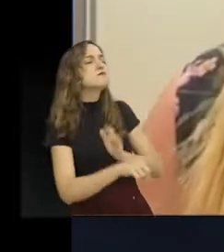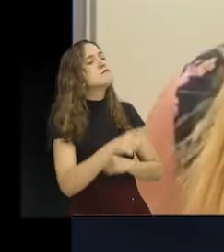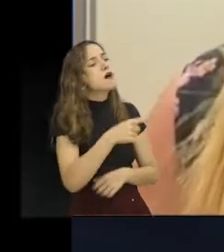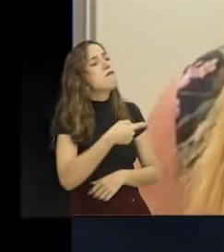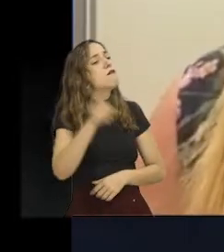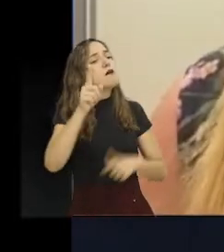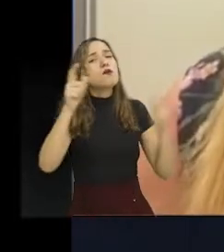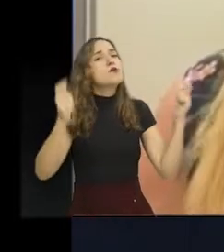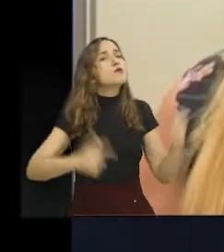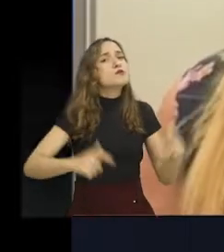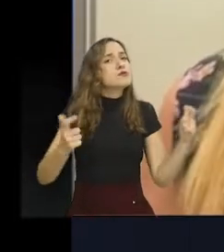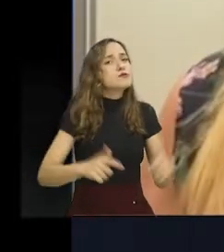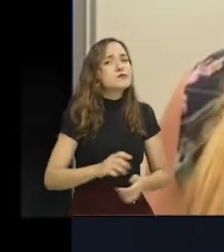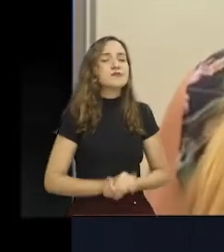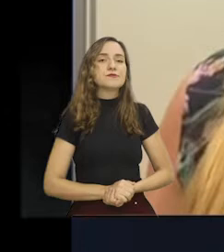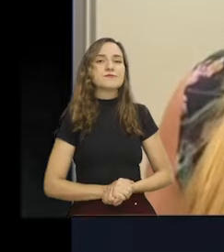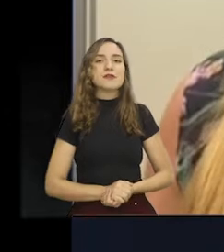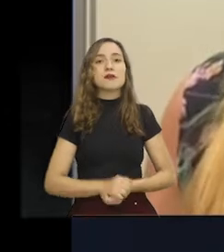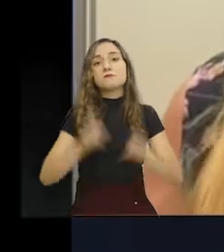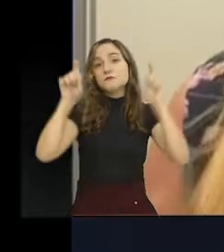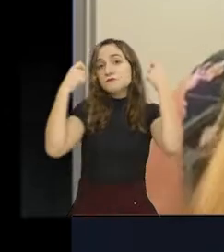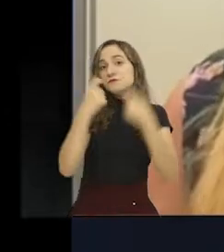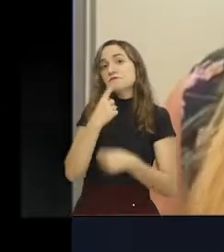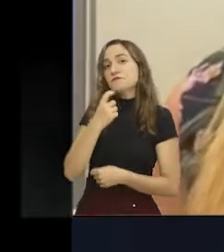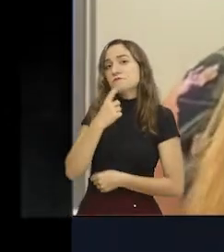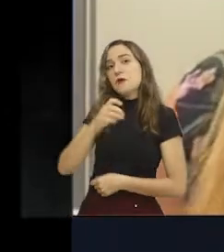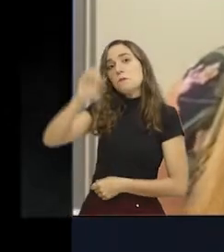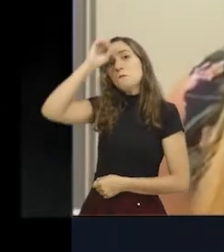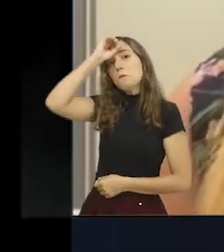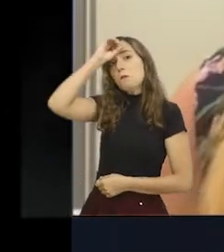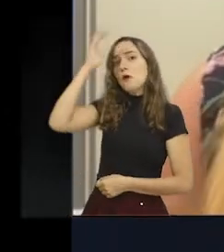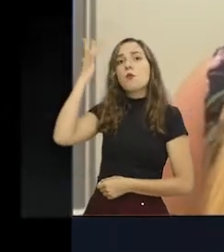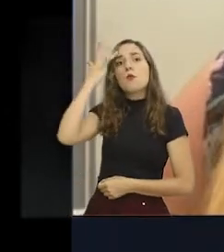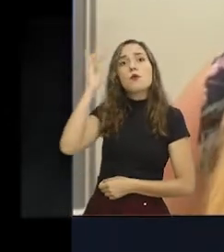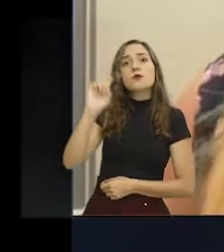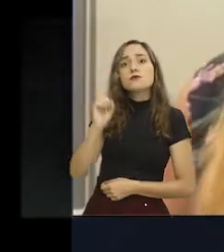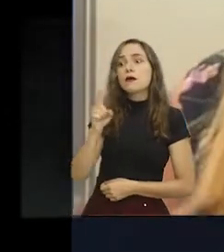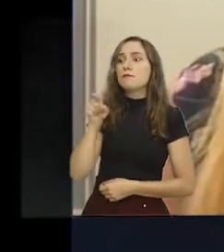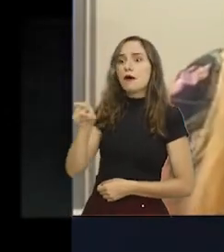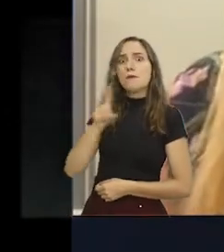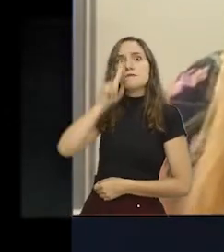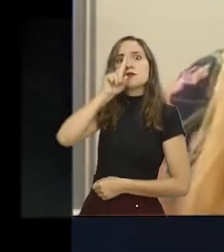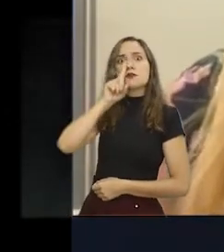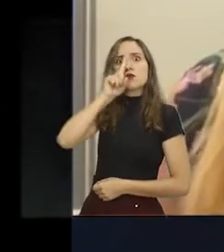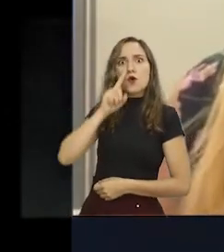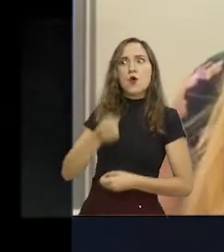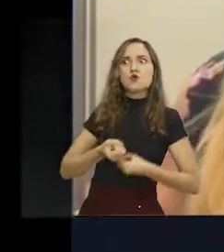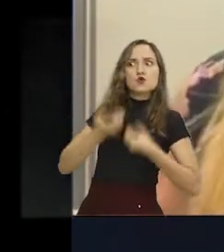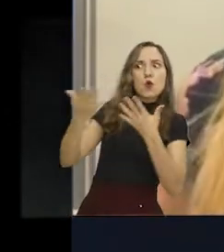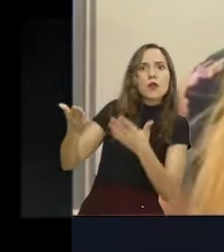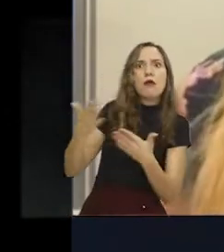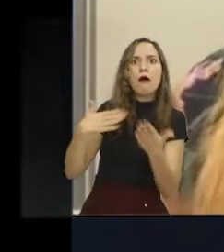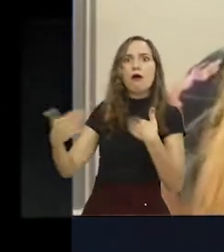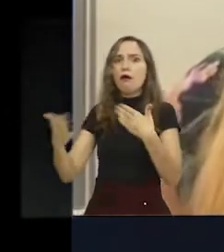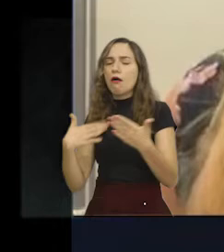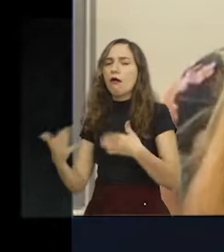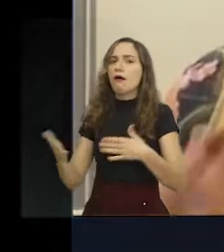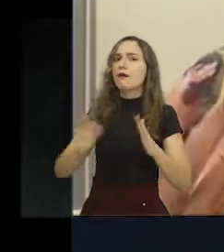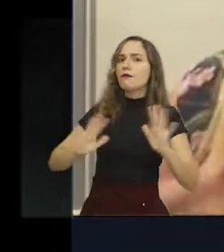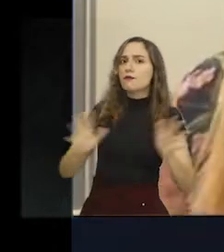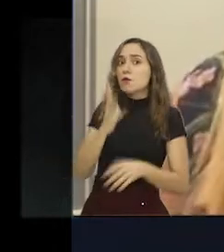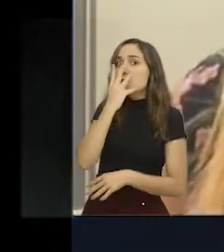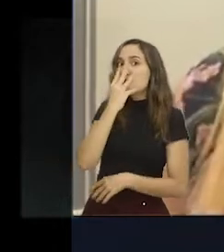ela ia. A pobrezinha, como não sabia como é perigoso parar para